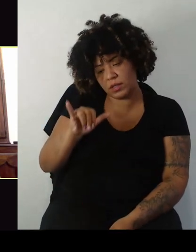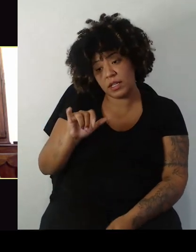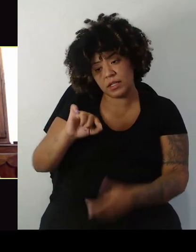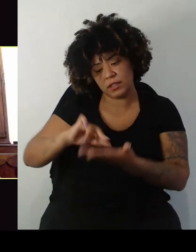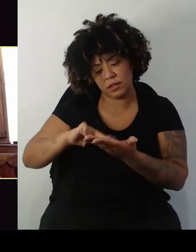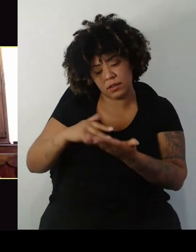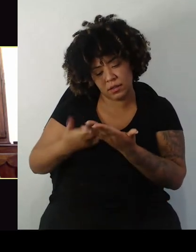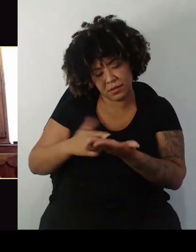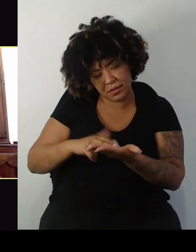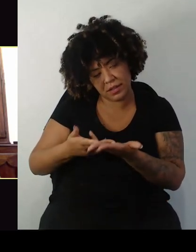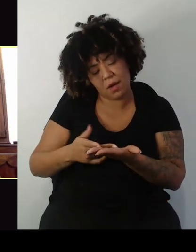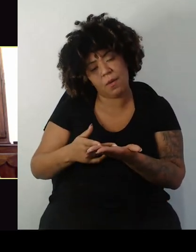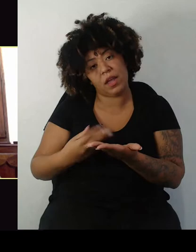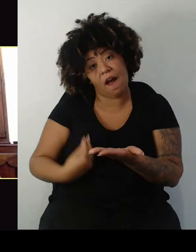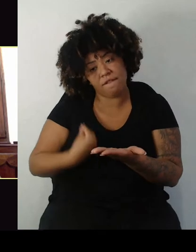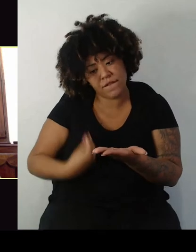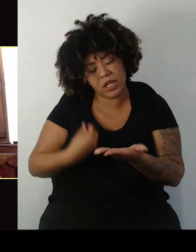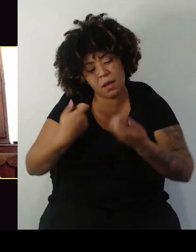coisas